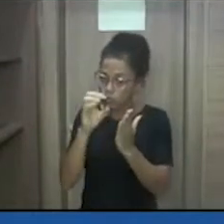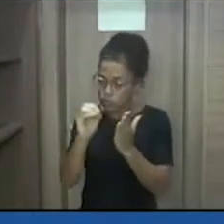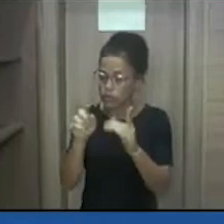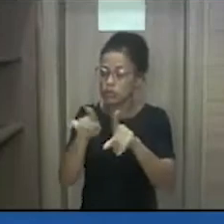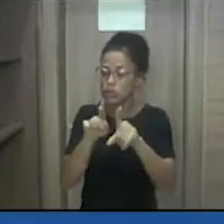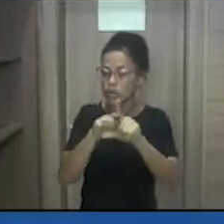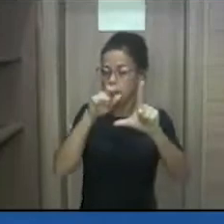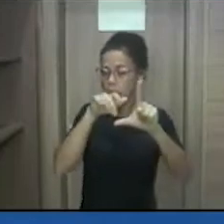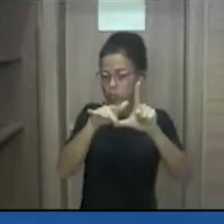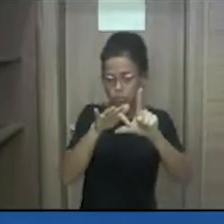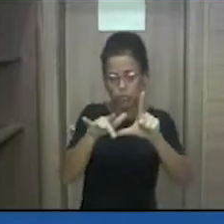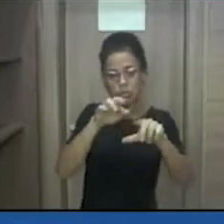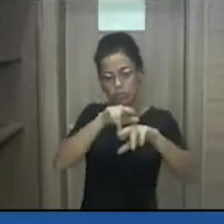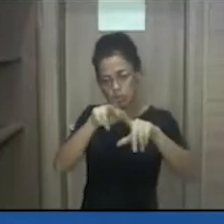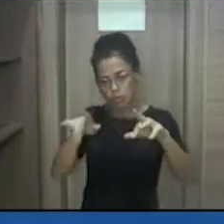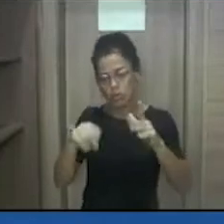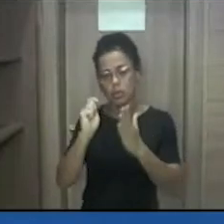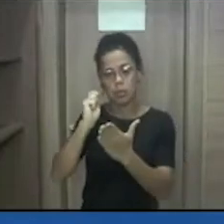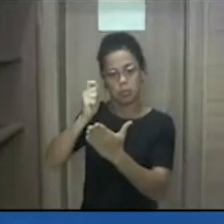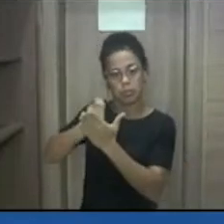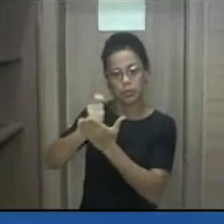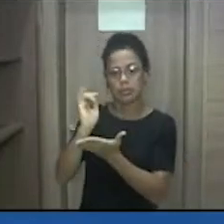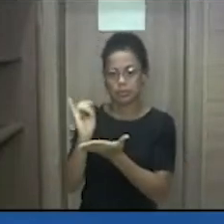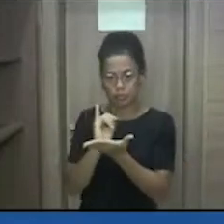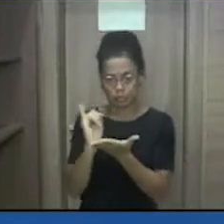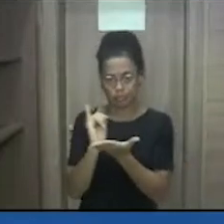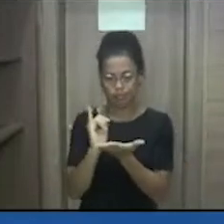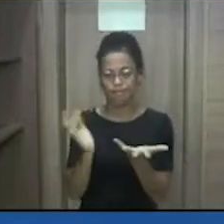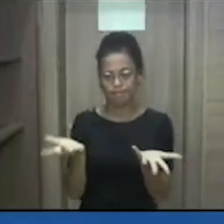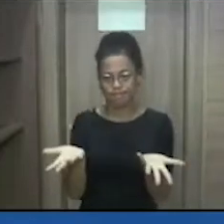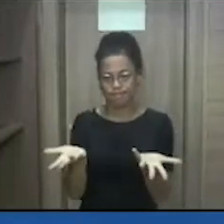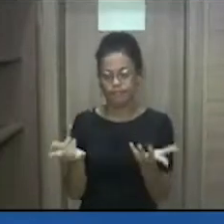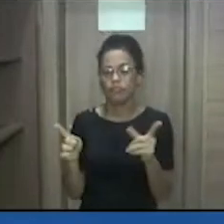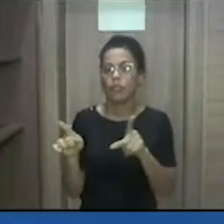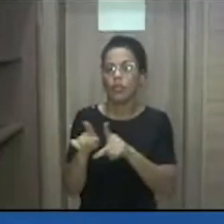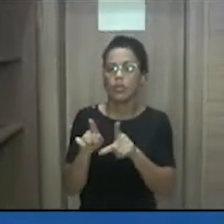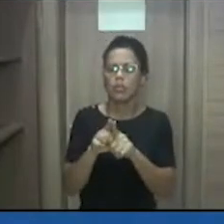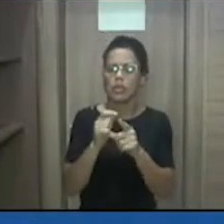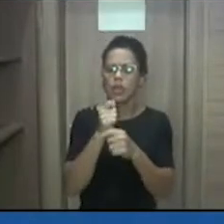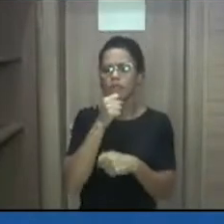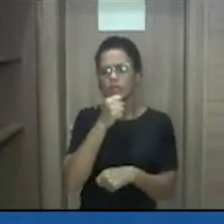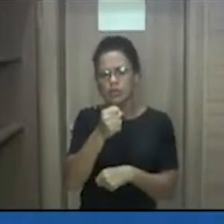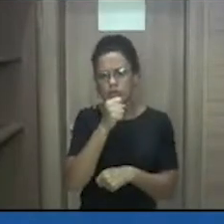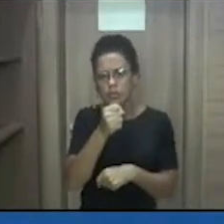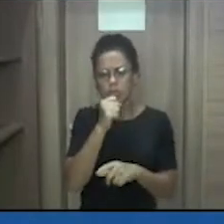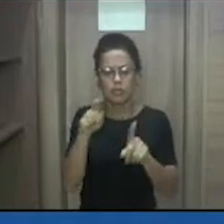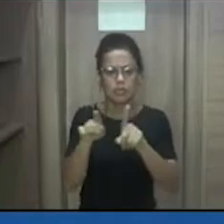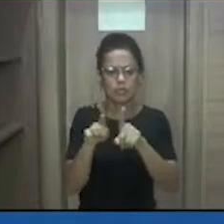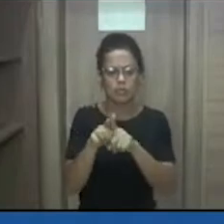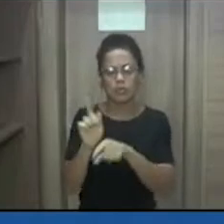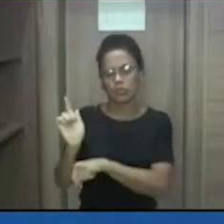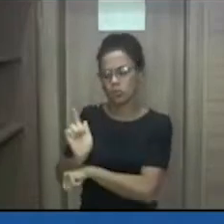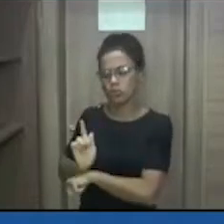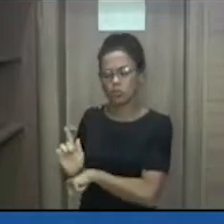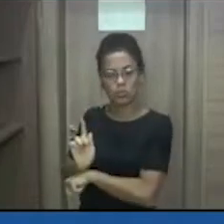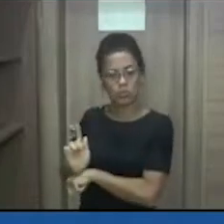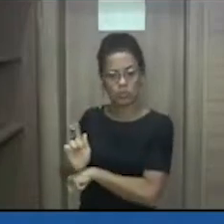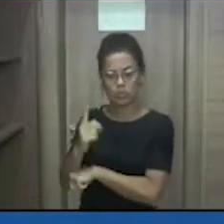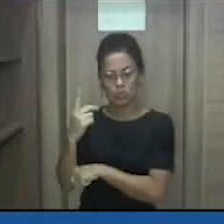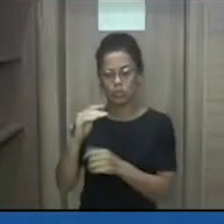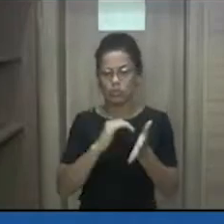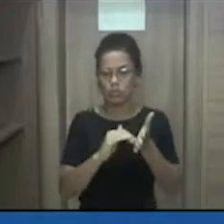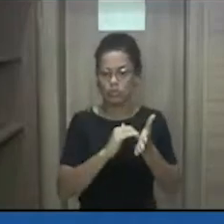os impostos e também a margem de lucro. Foram realizadas entrevistas semi-estruturadas com gestores das